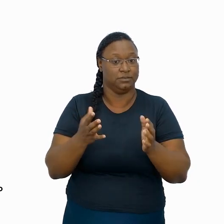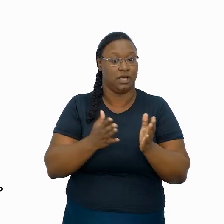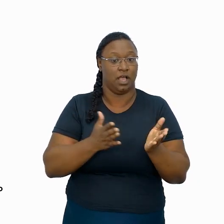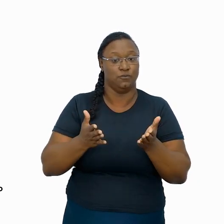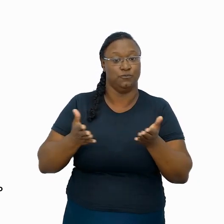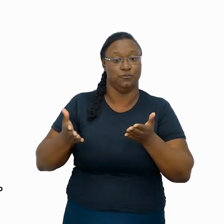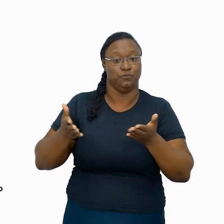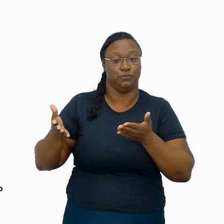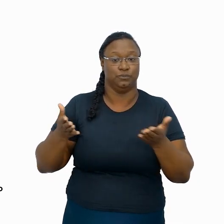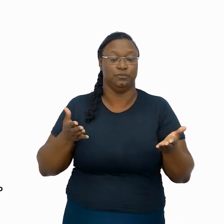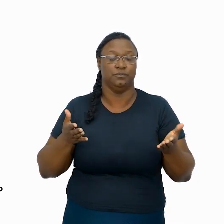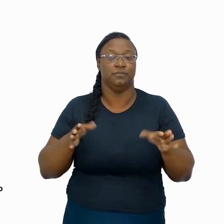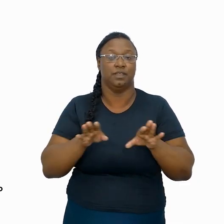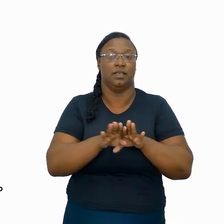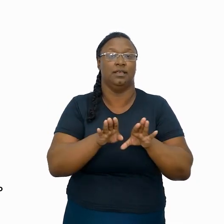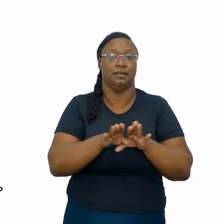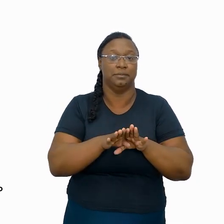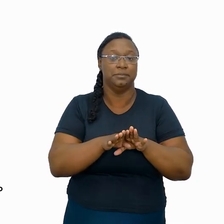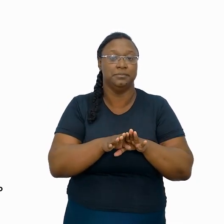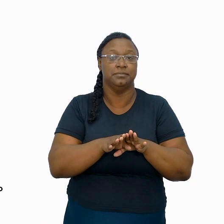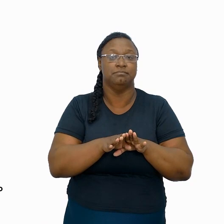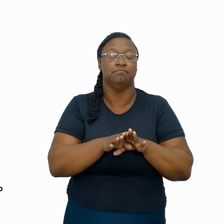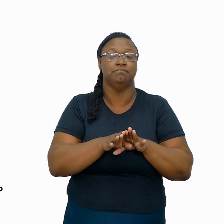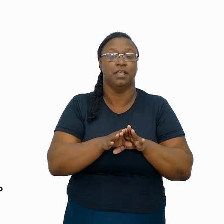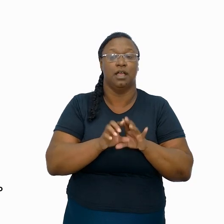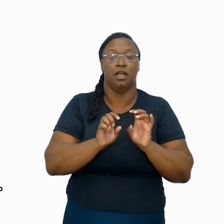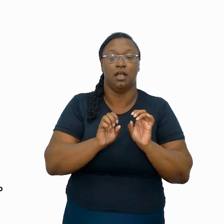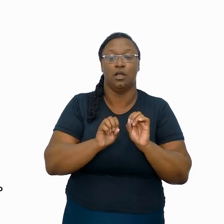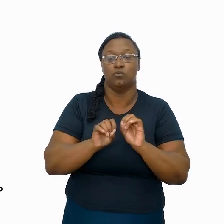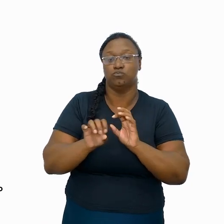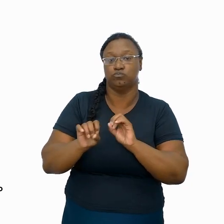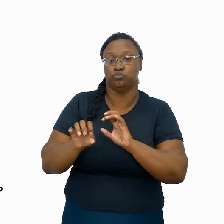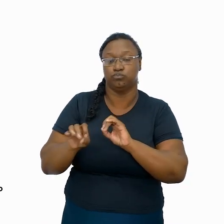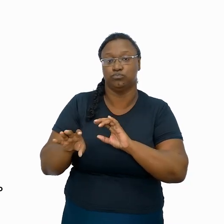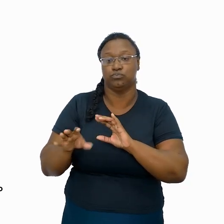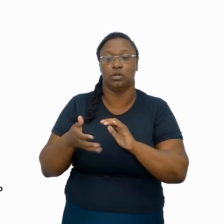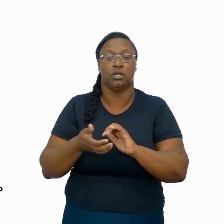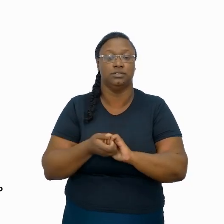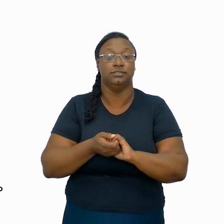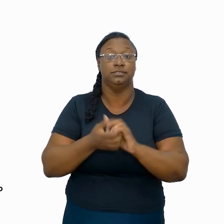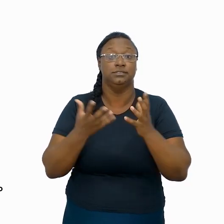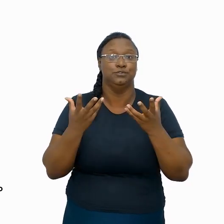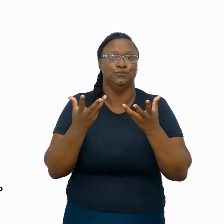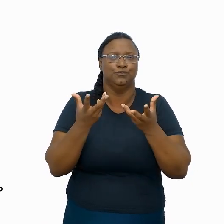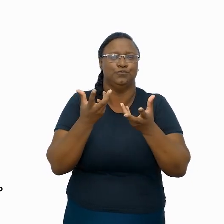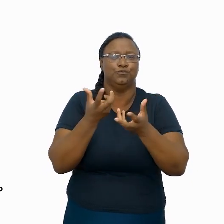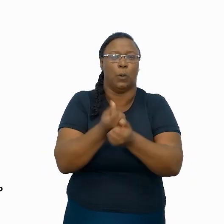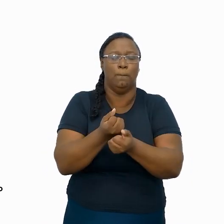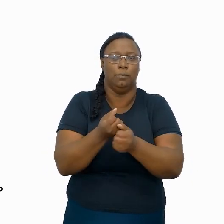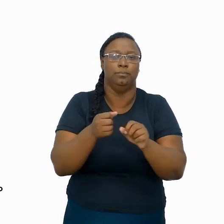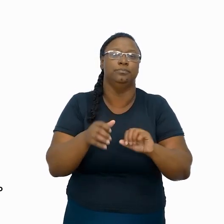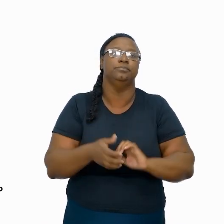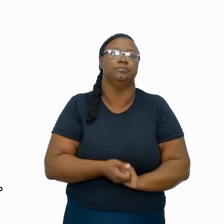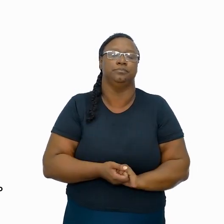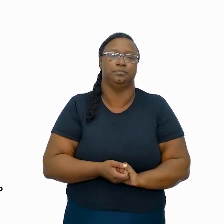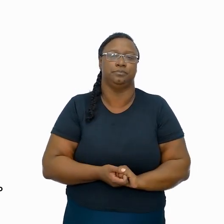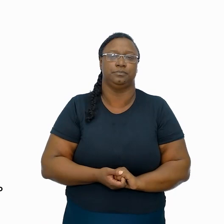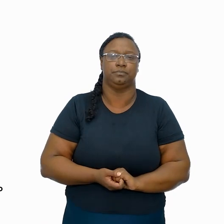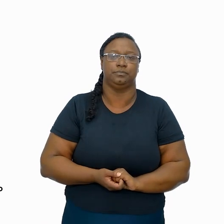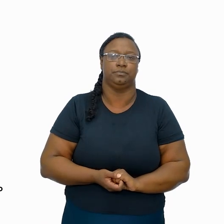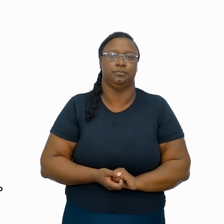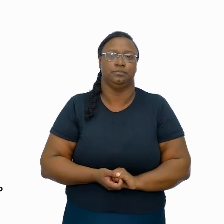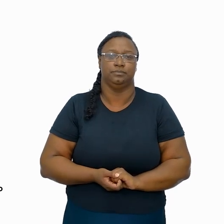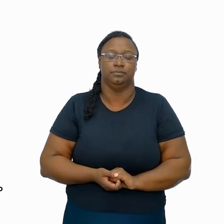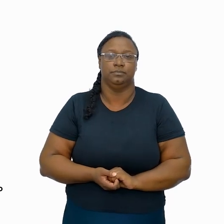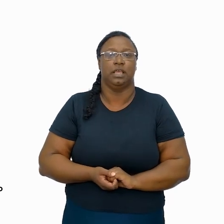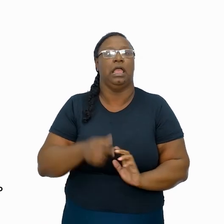de metodologias, coleta e análise de dados e apresentação dos resultados. Então, né, a gente